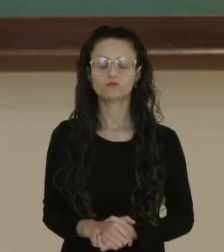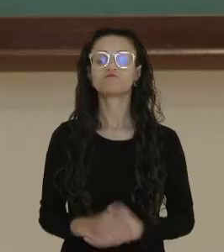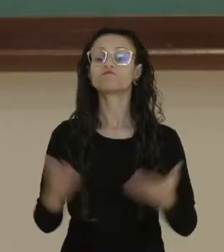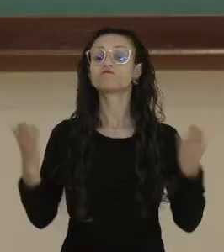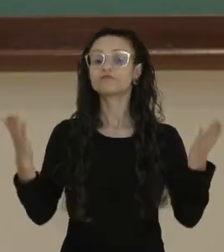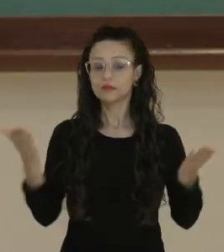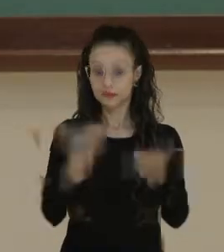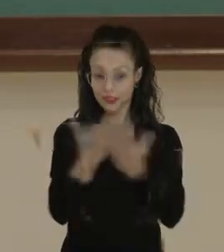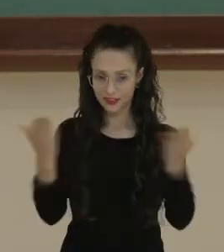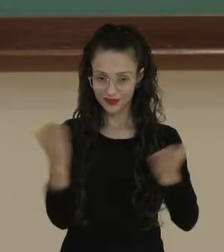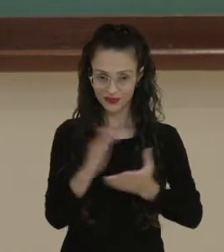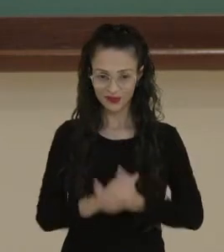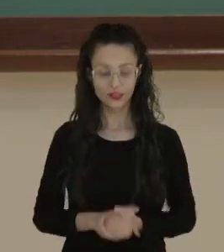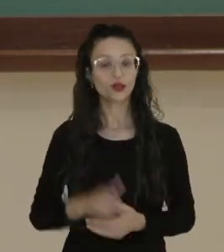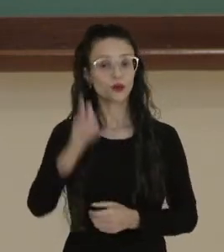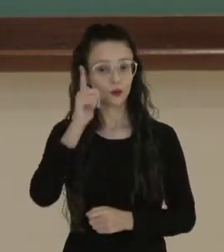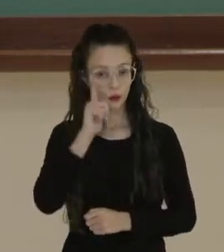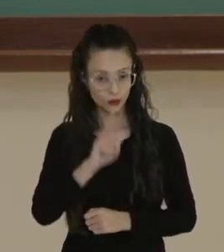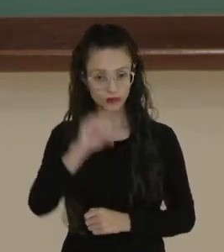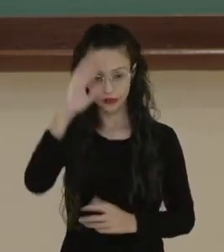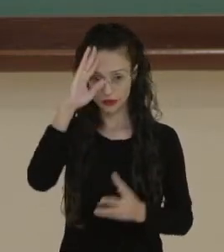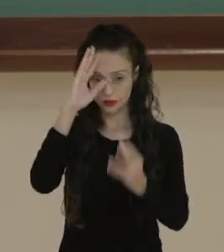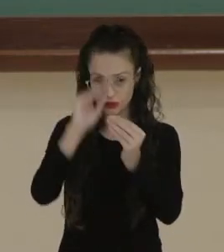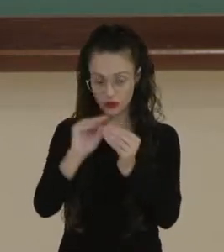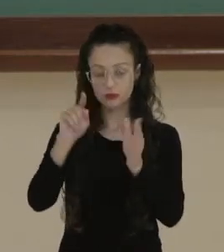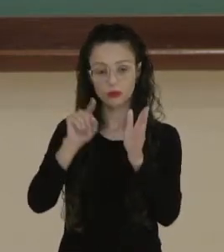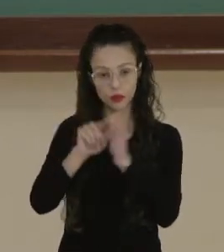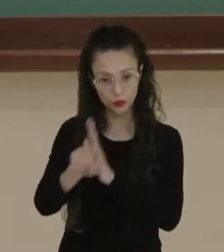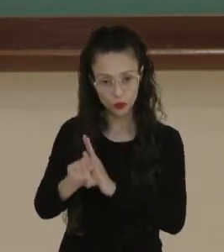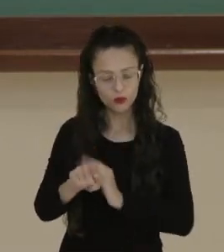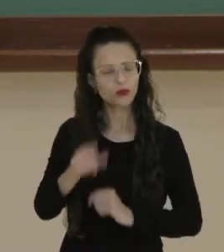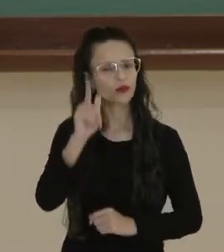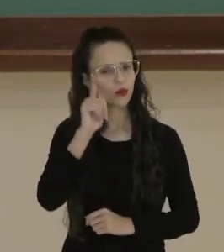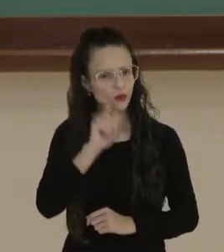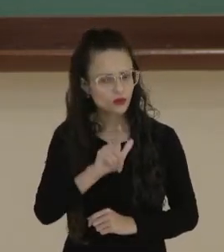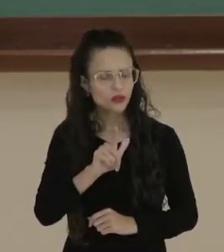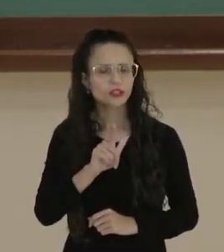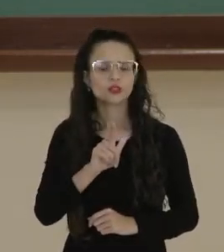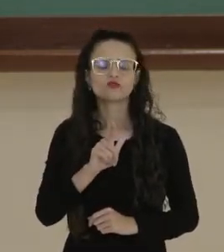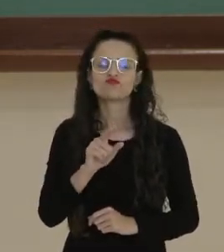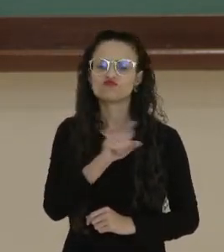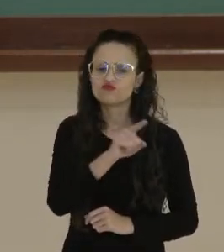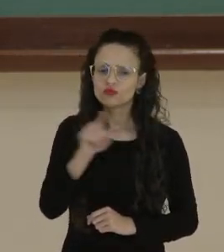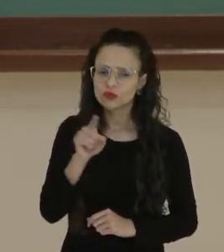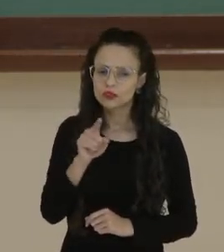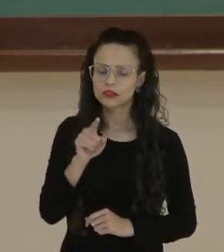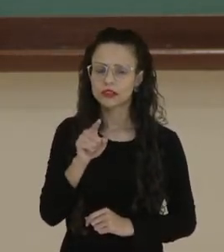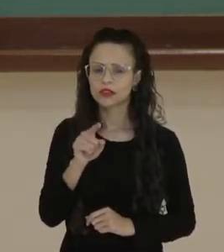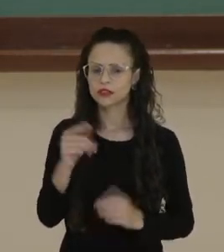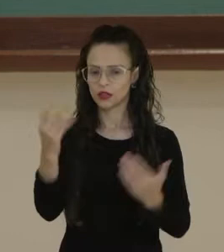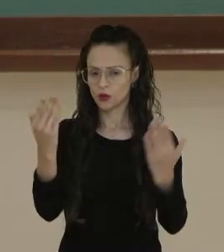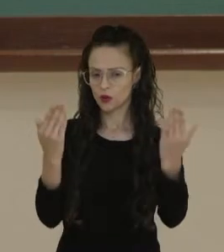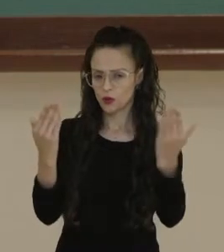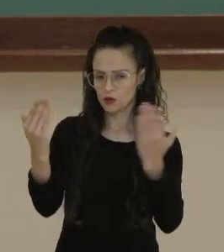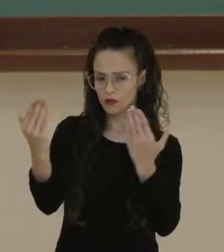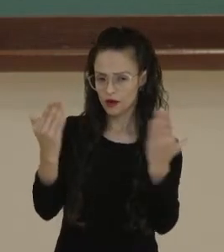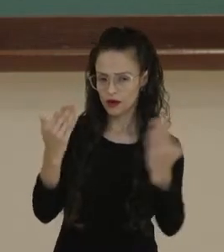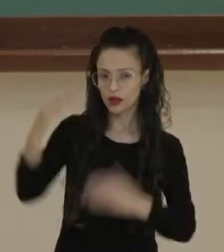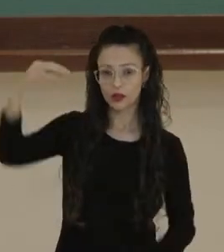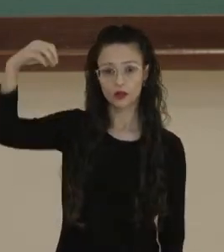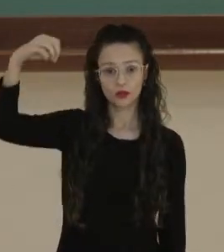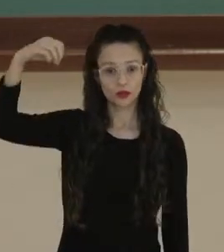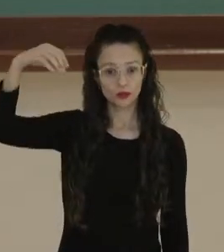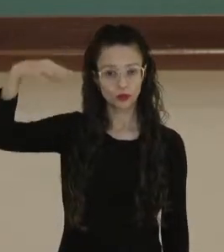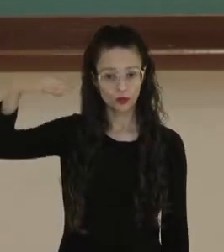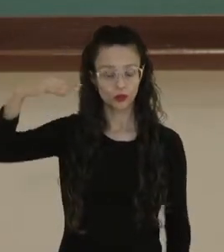aí, meus queridos, conseguiram entender essa pergunta? Conseguiram fazer uma analogia entre a luz